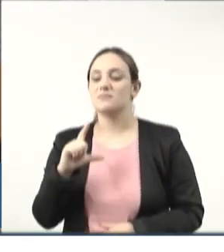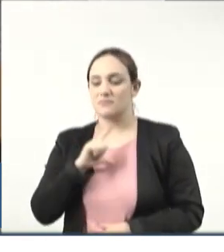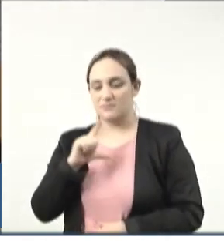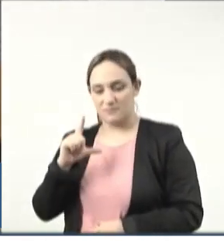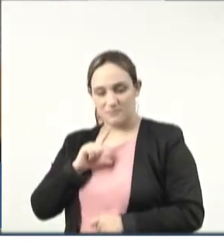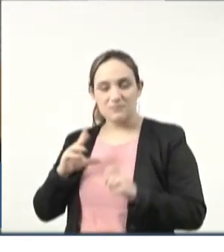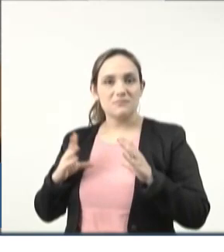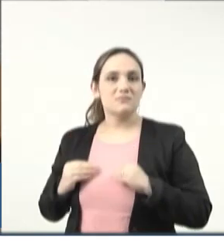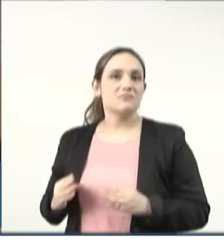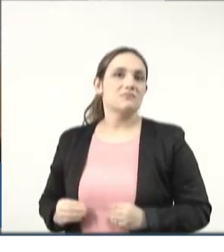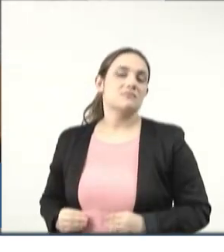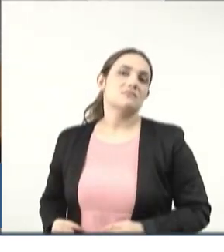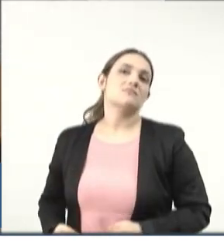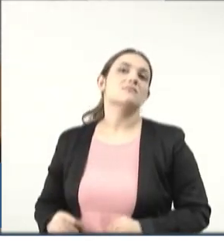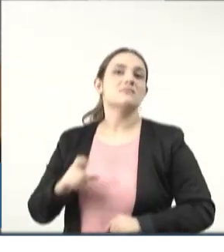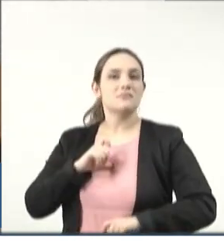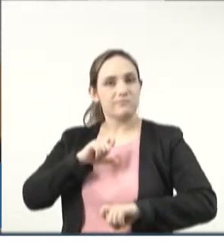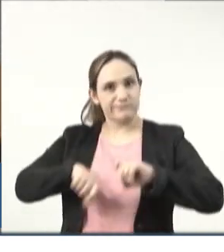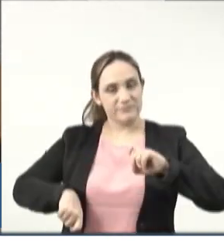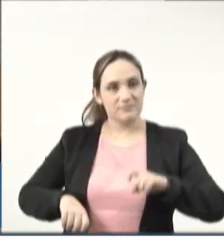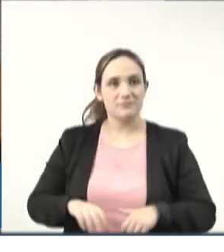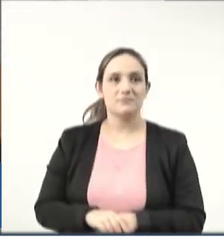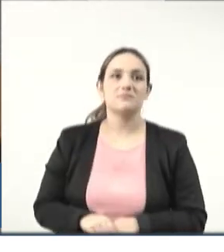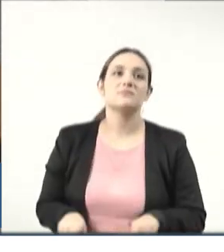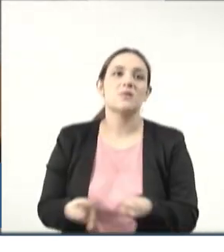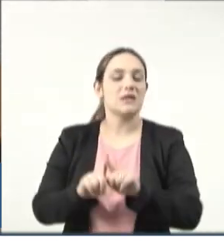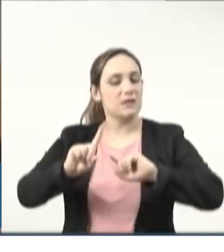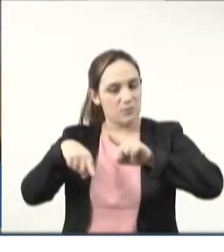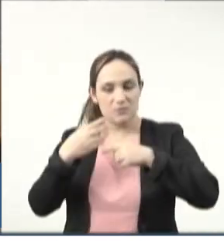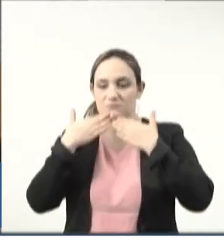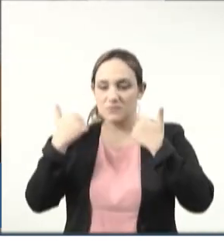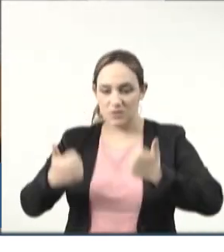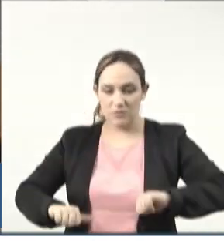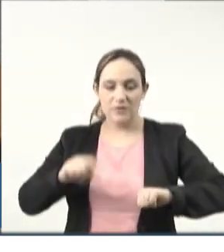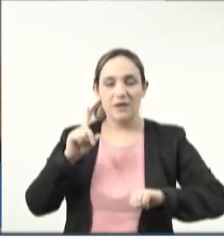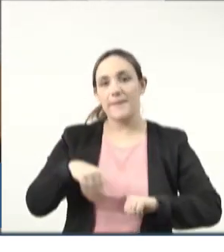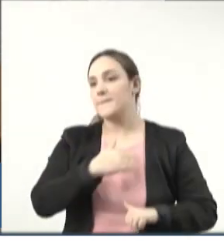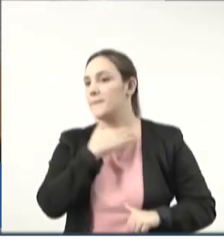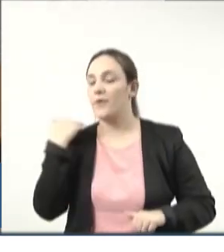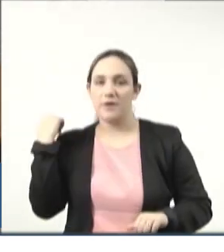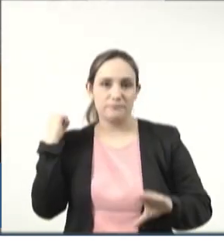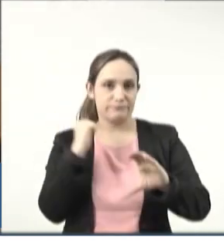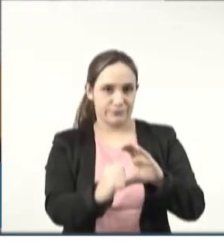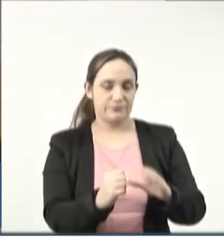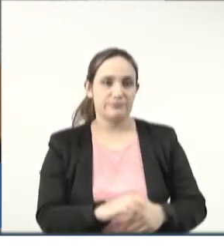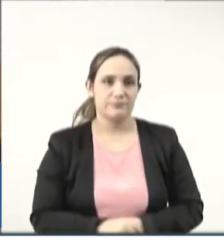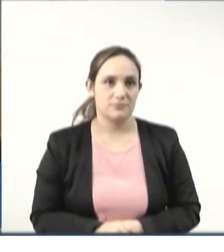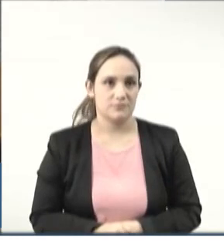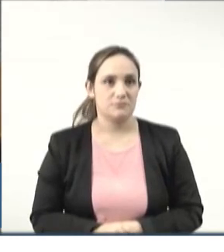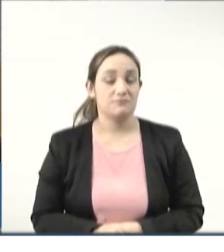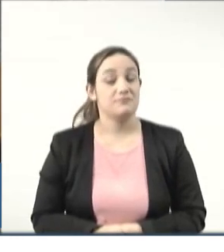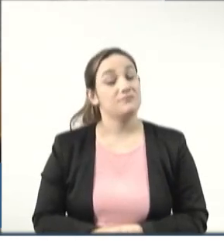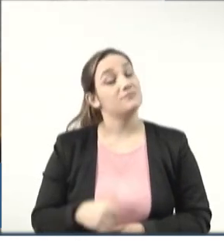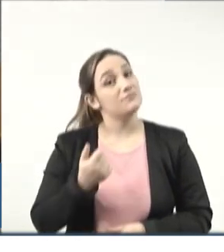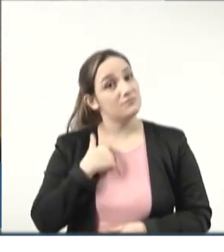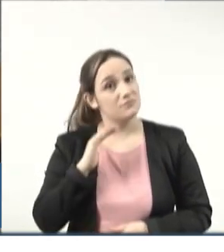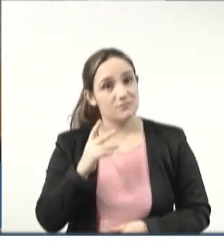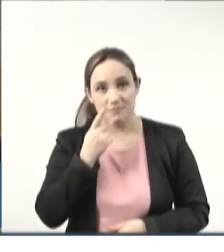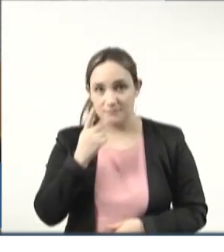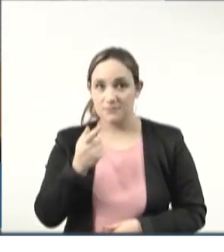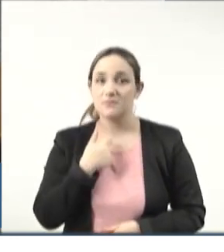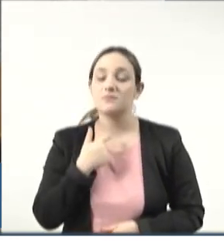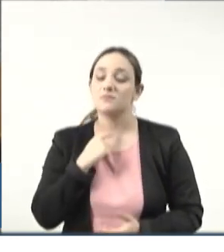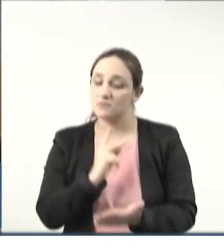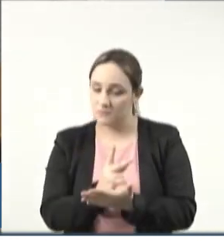sexual, até chegar no estupro e, finalmente, a morte, que é o feminicídio. Que, como eu disse no começo, e a gente sempre